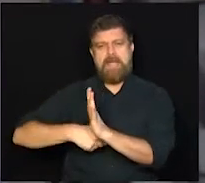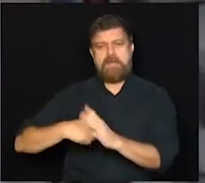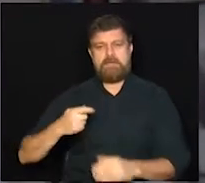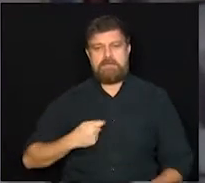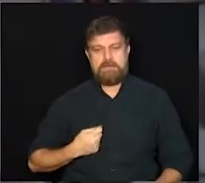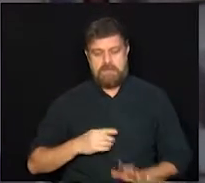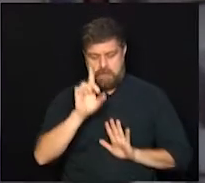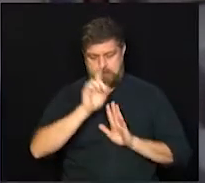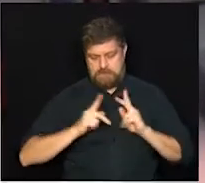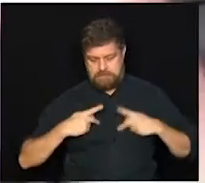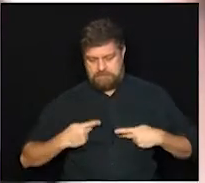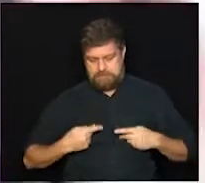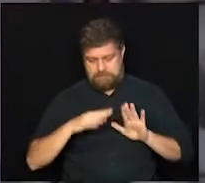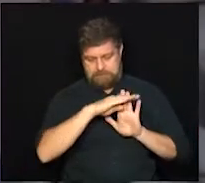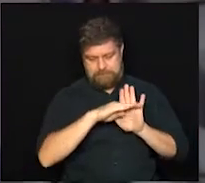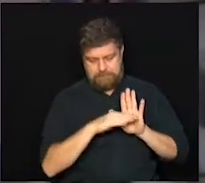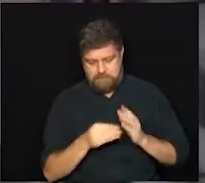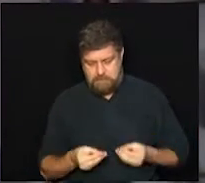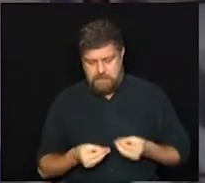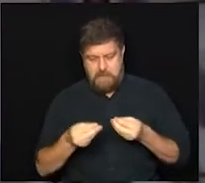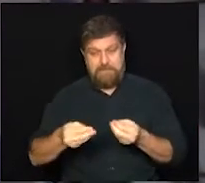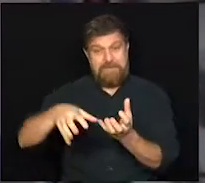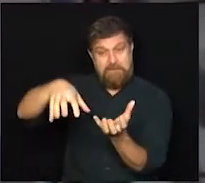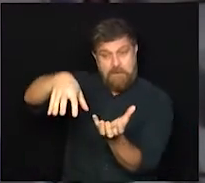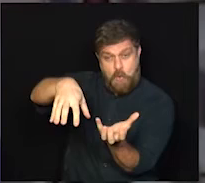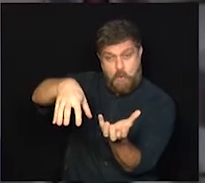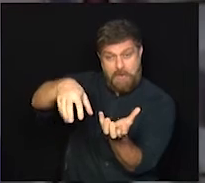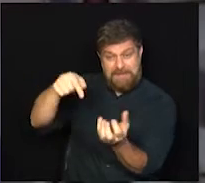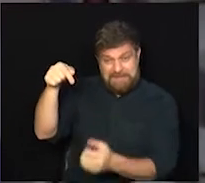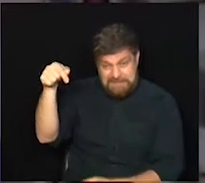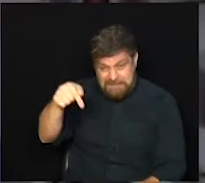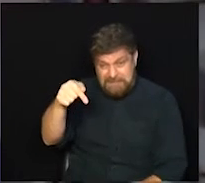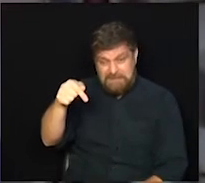de Direitos Humanos, foi encaminhado para o Congresso, né,